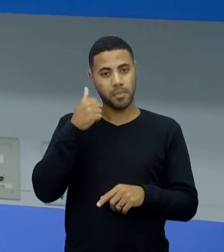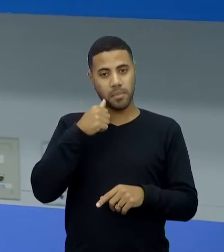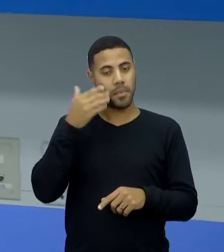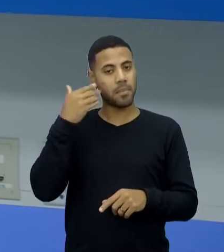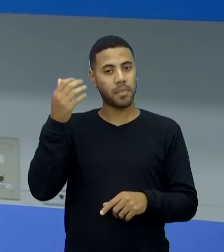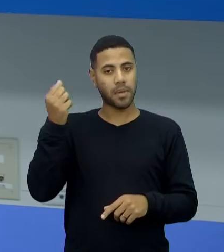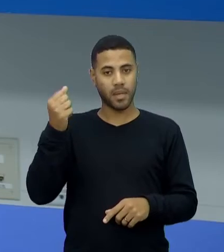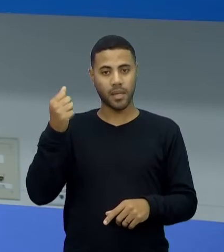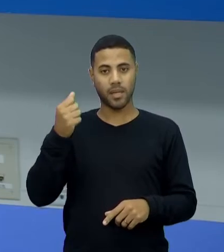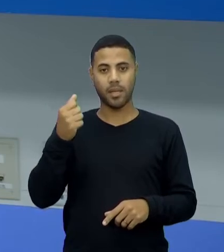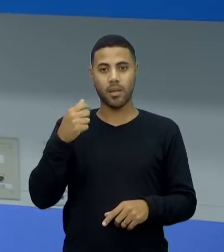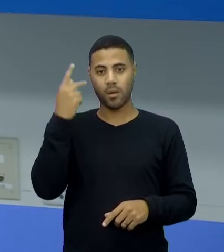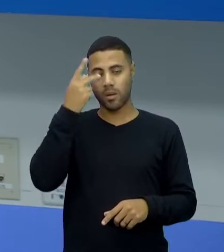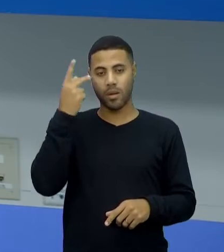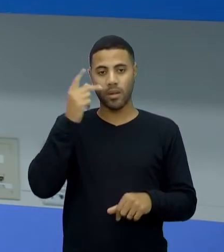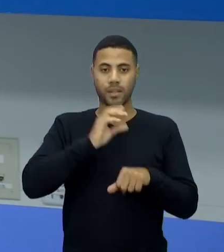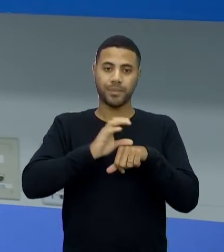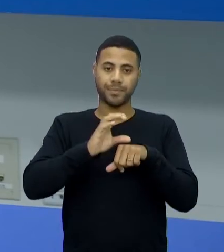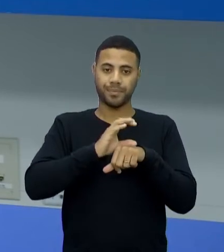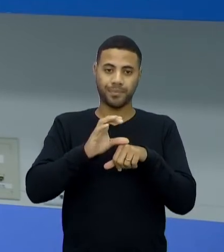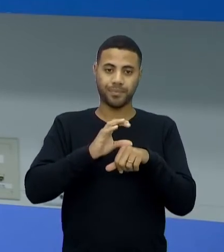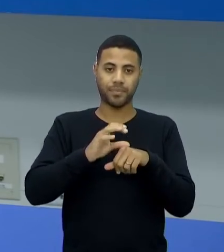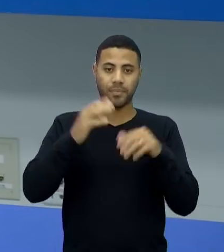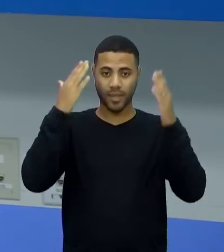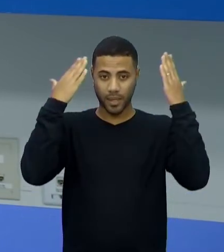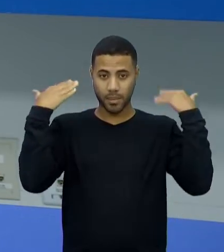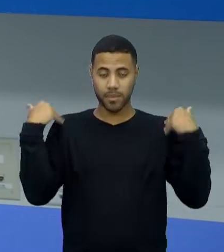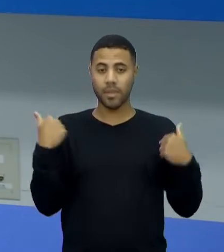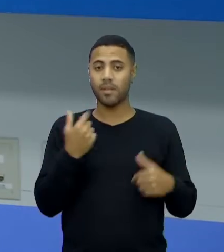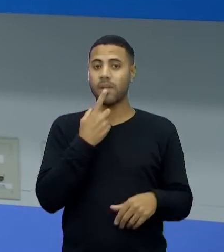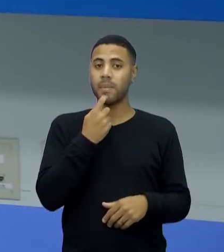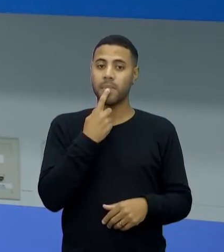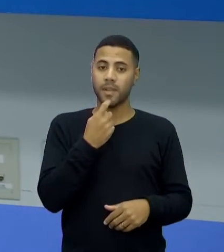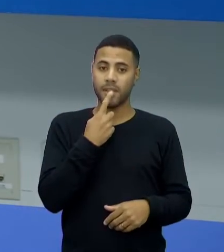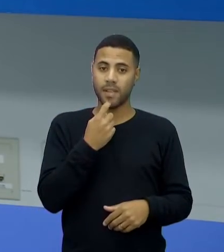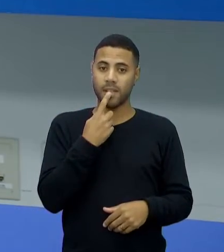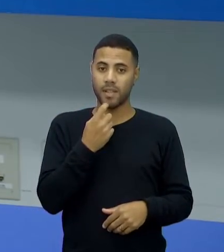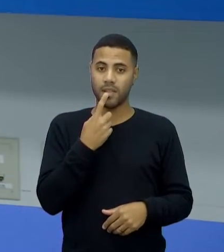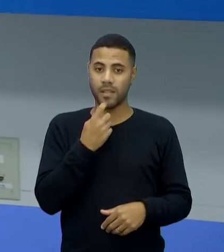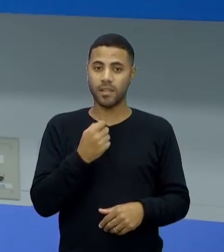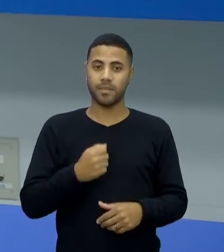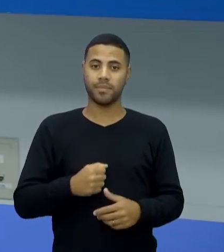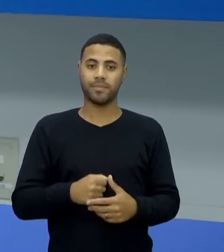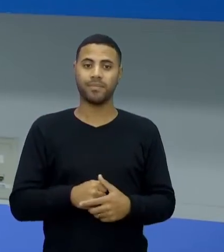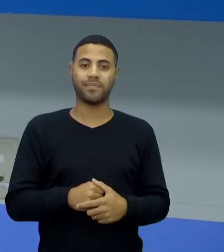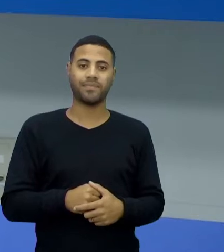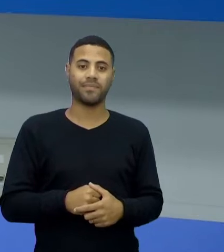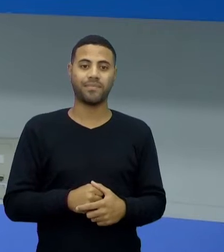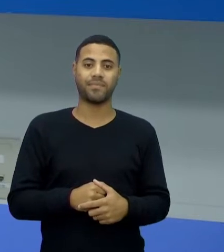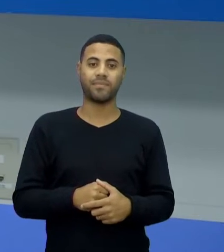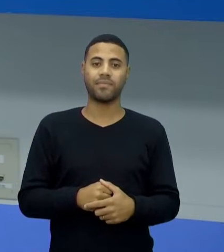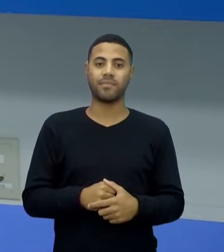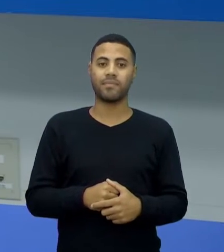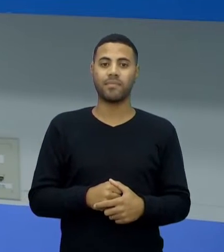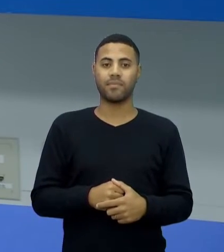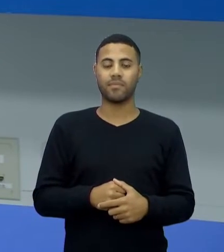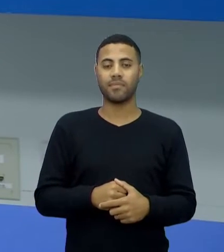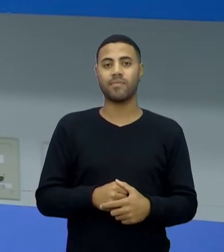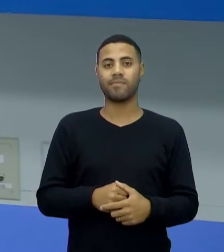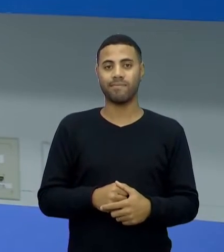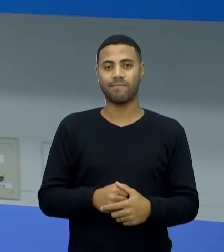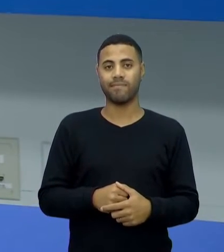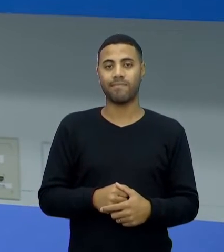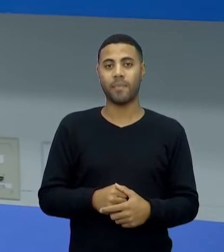pele branca olhos castanhos cabelos ruivos arrumar aqui cabelos